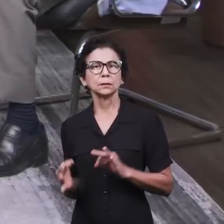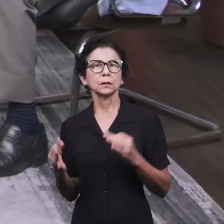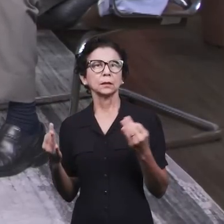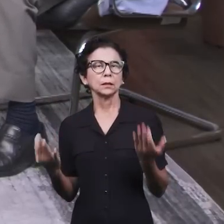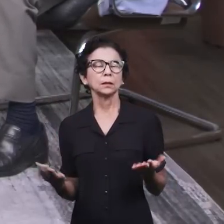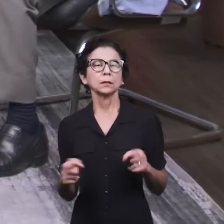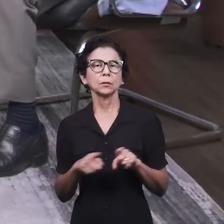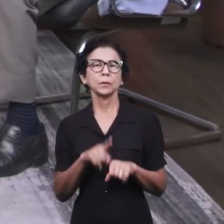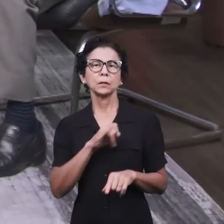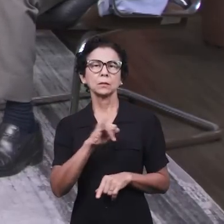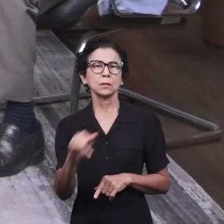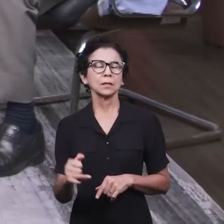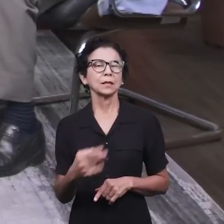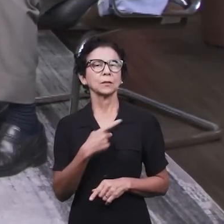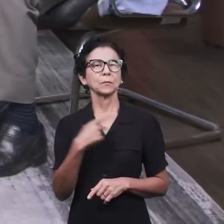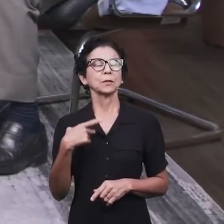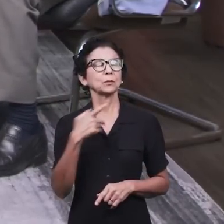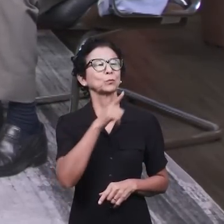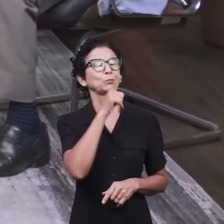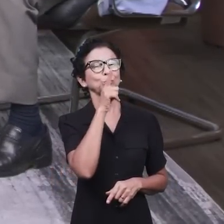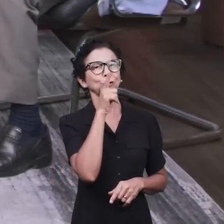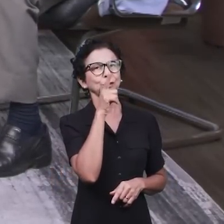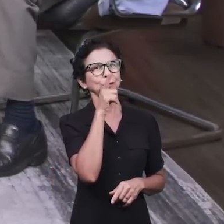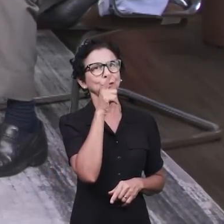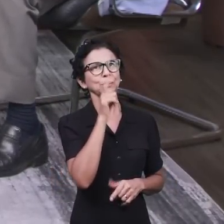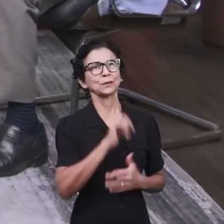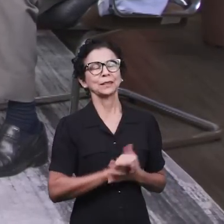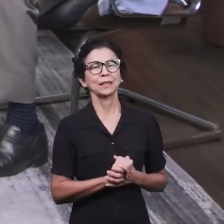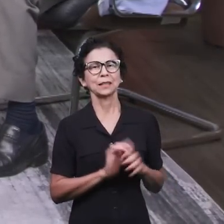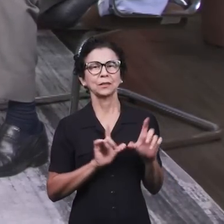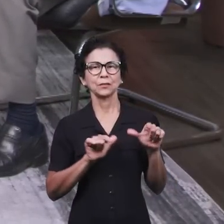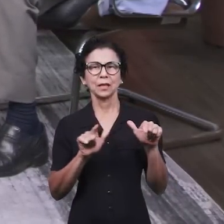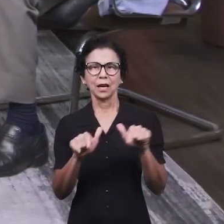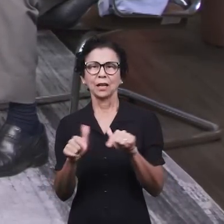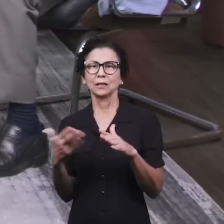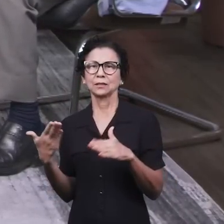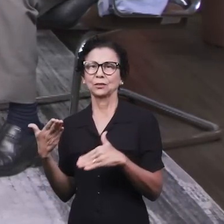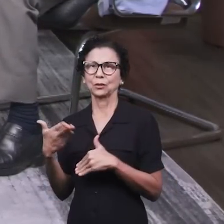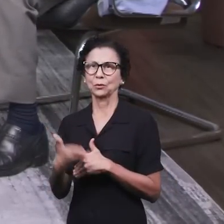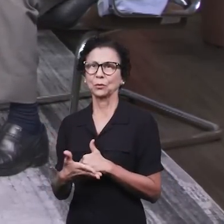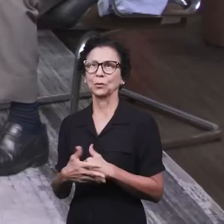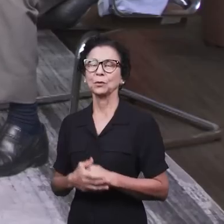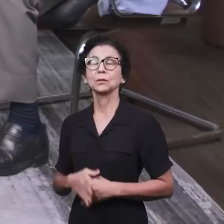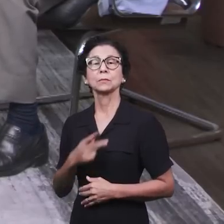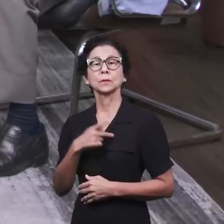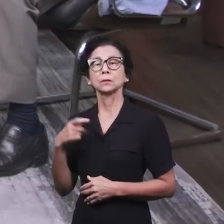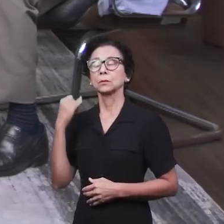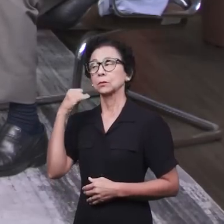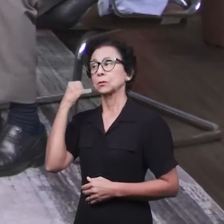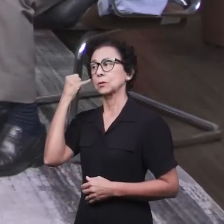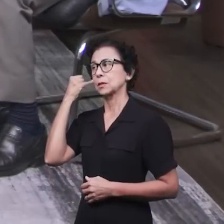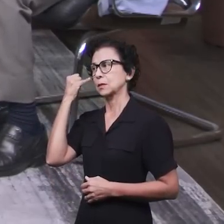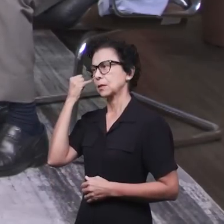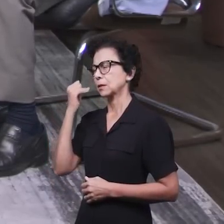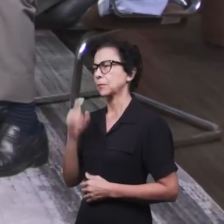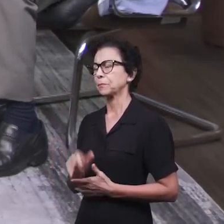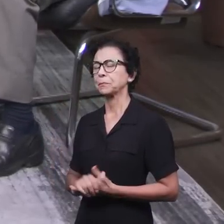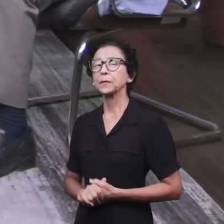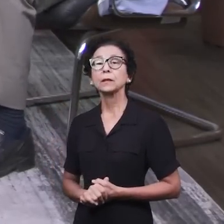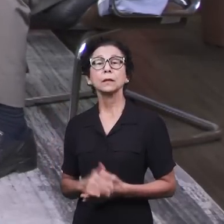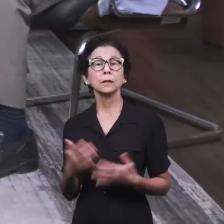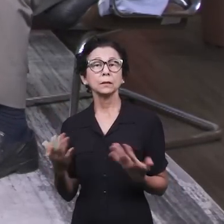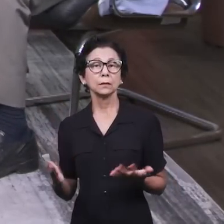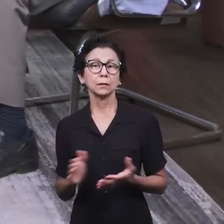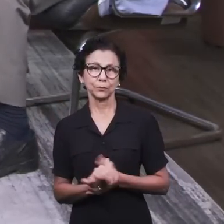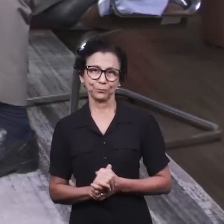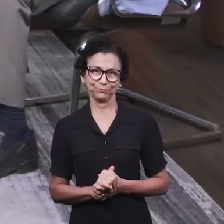telespectadores, pastor Gilson, que chegou de viagem. Gilson. Pastor Josias. Lembrando que o Anunciando o Evangelho